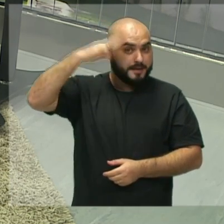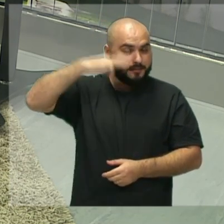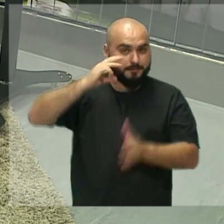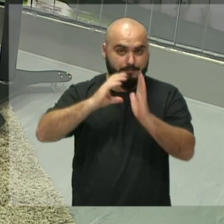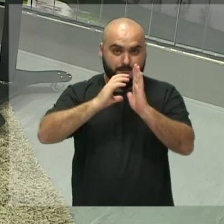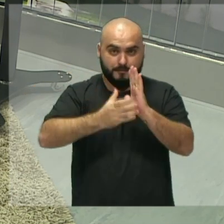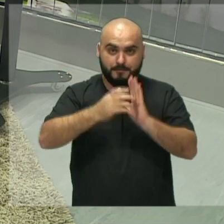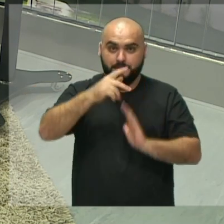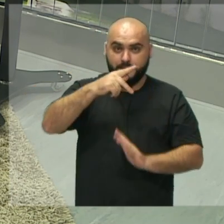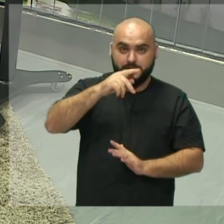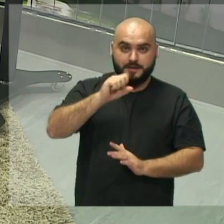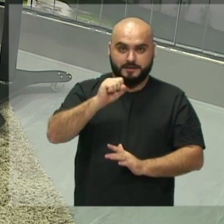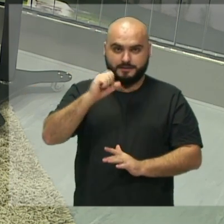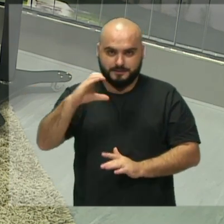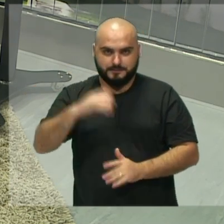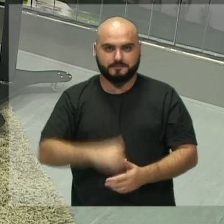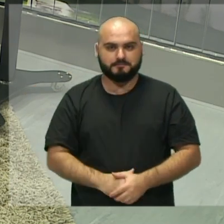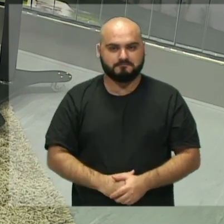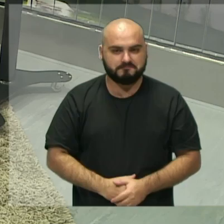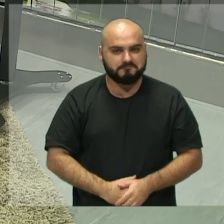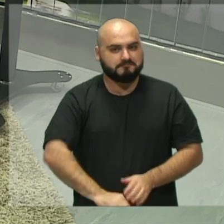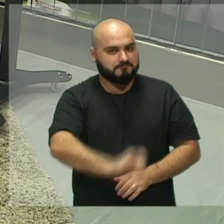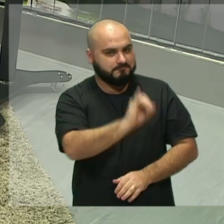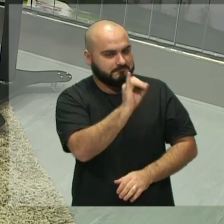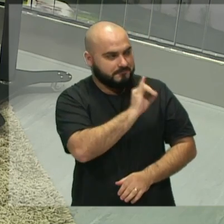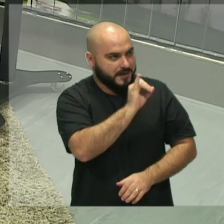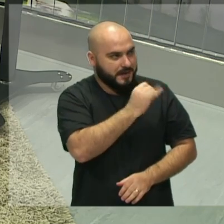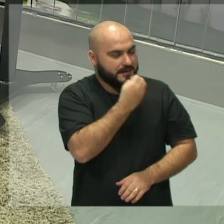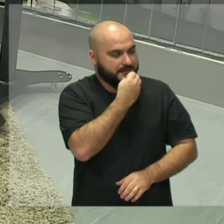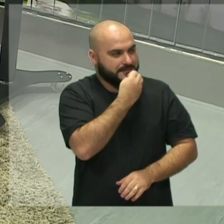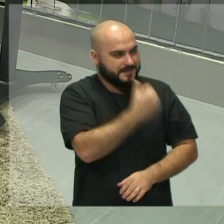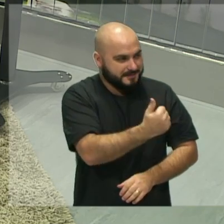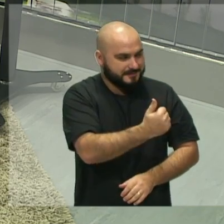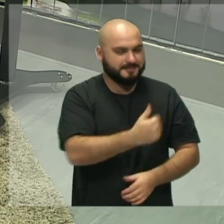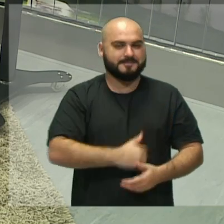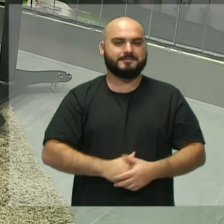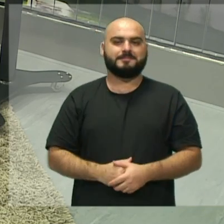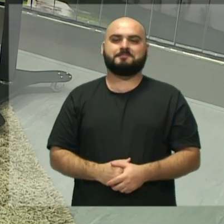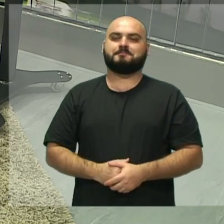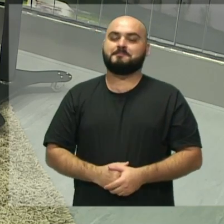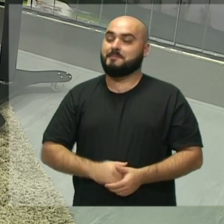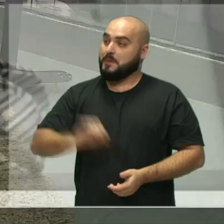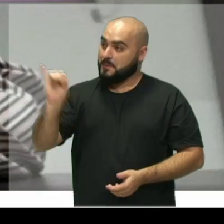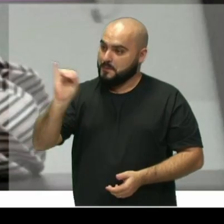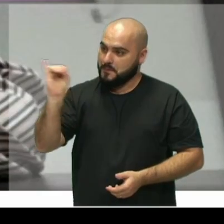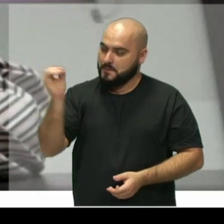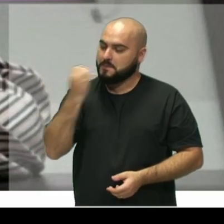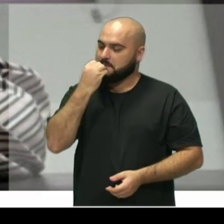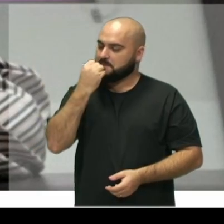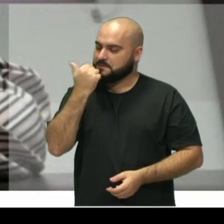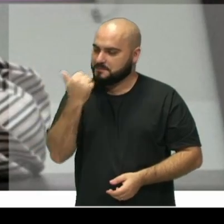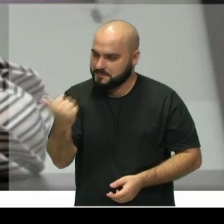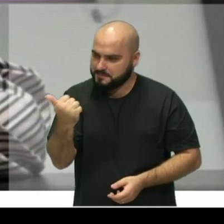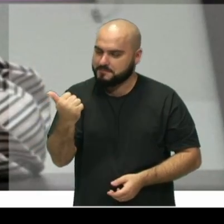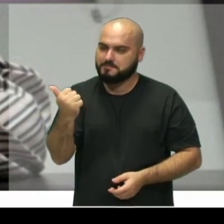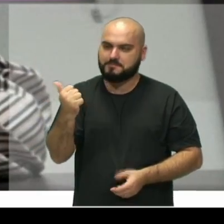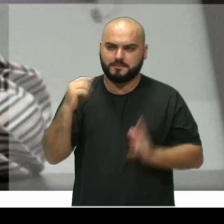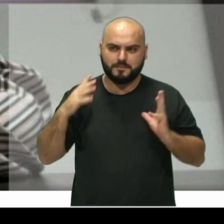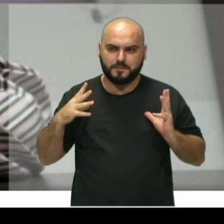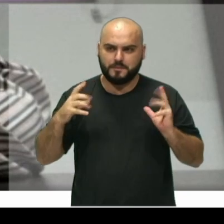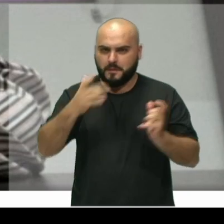do PSC. Olá, vereador, tudo bem? Olá, Maurício, olá a todos que nos